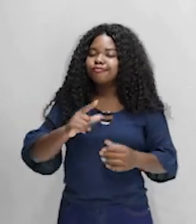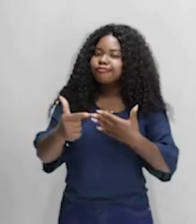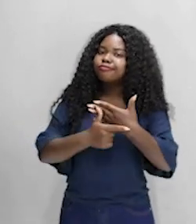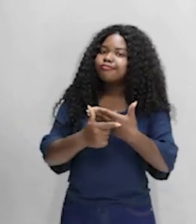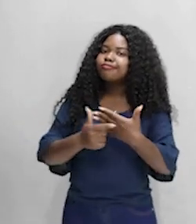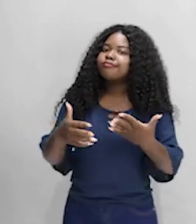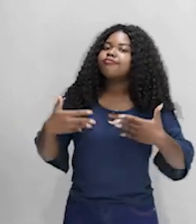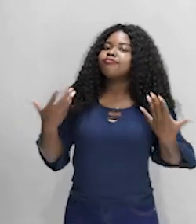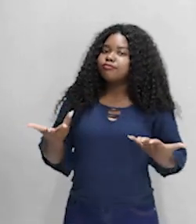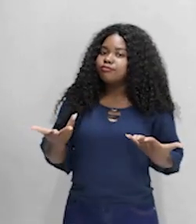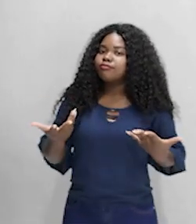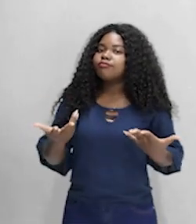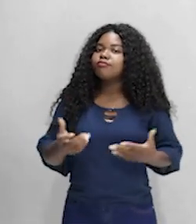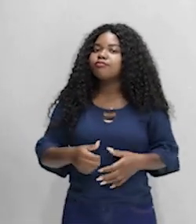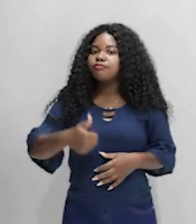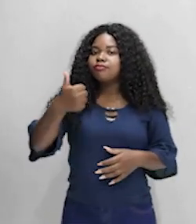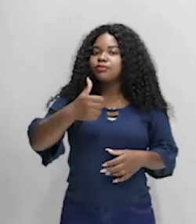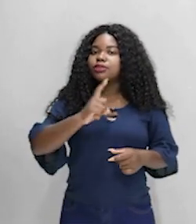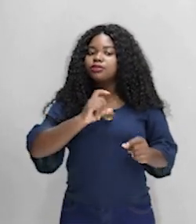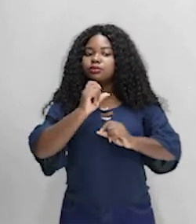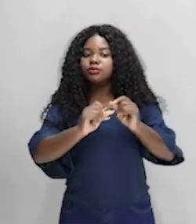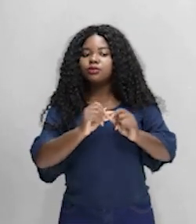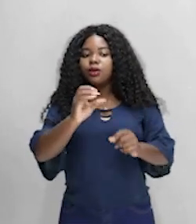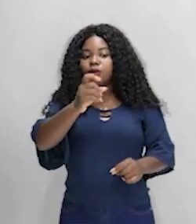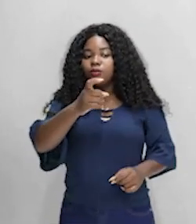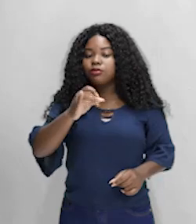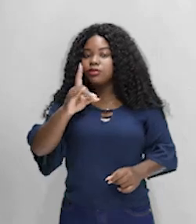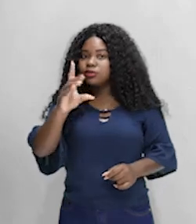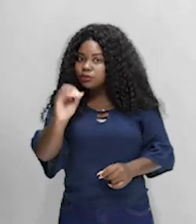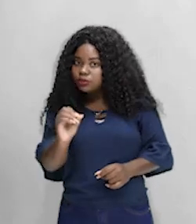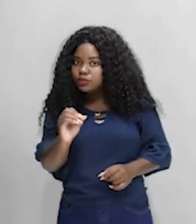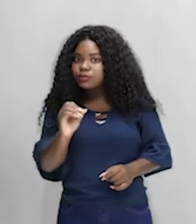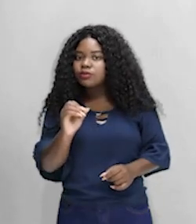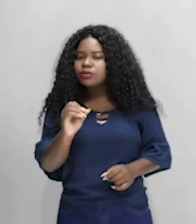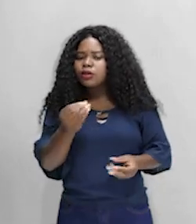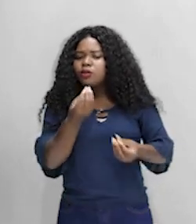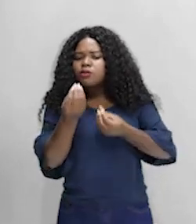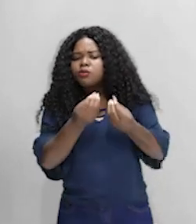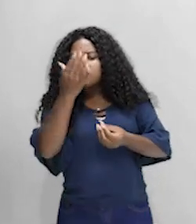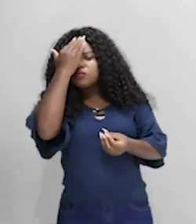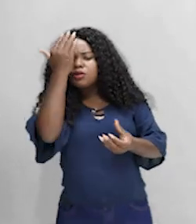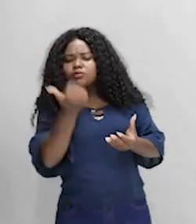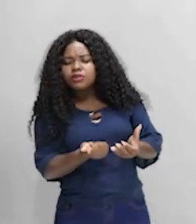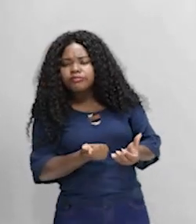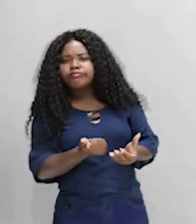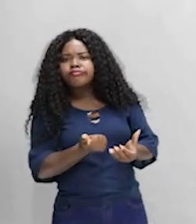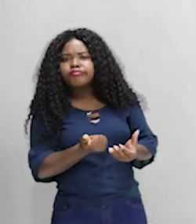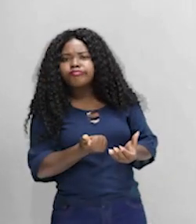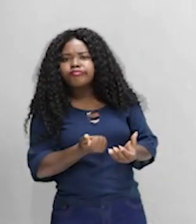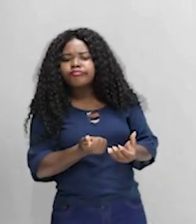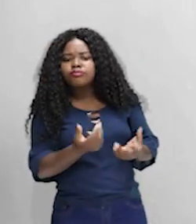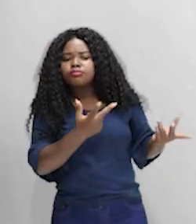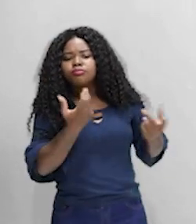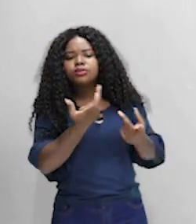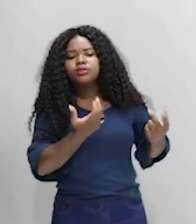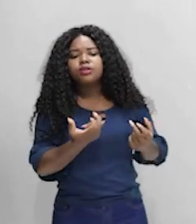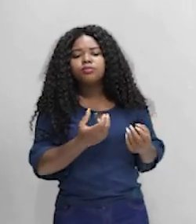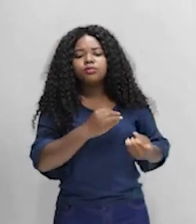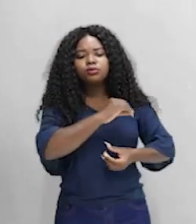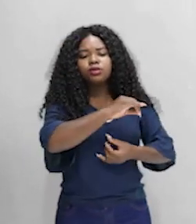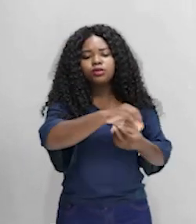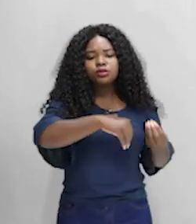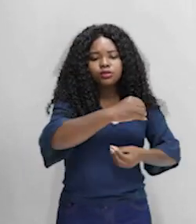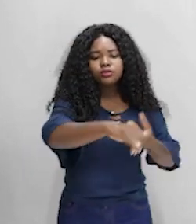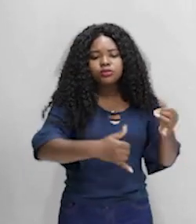o primeiro reagente, ele é um óxido. Como que eu sei, como que eu percebo que a substância é um óxido?